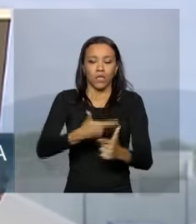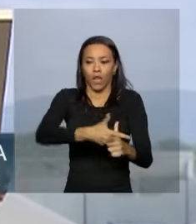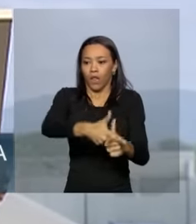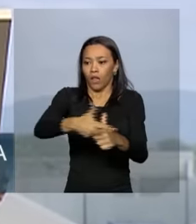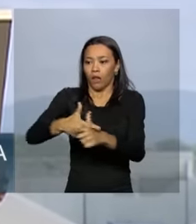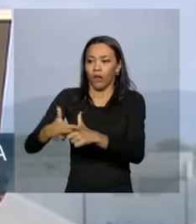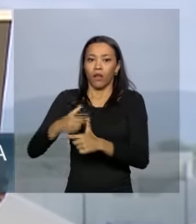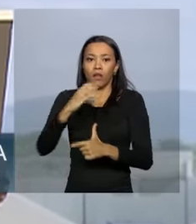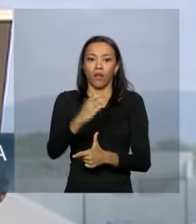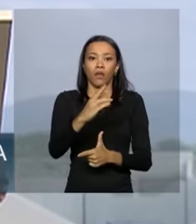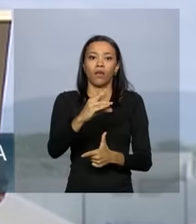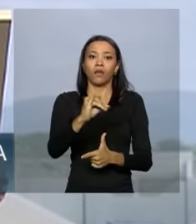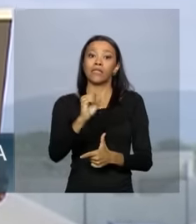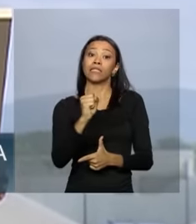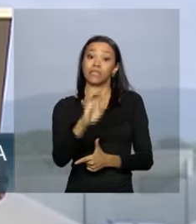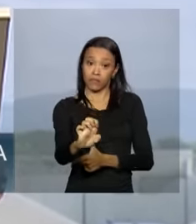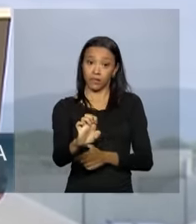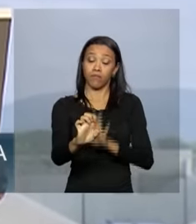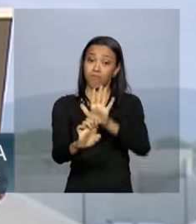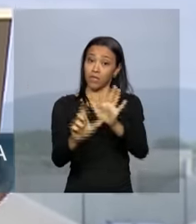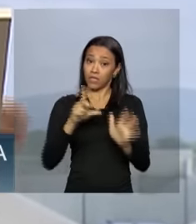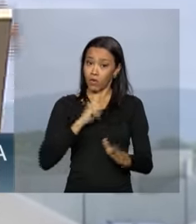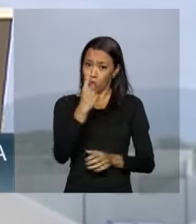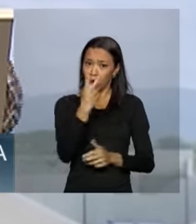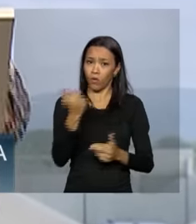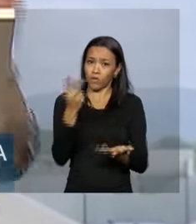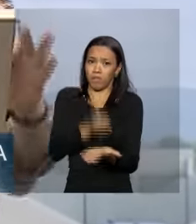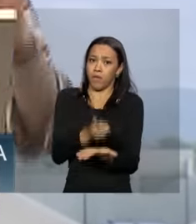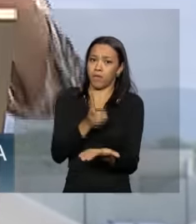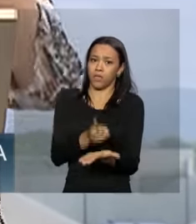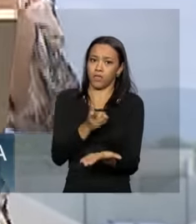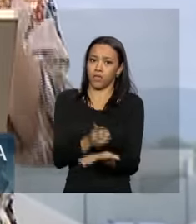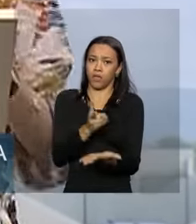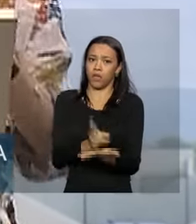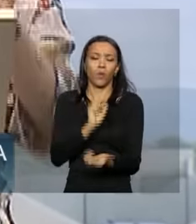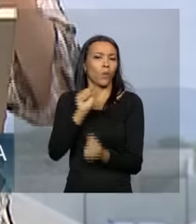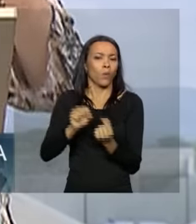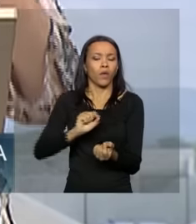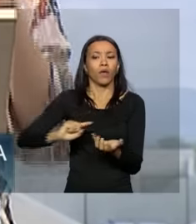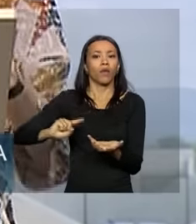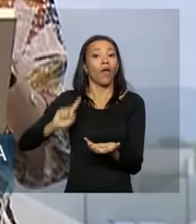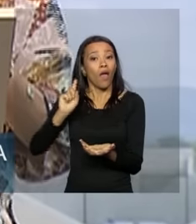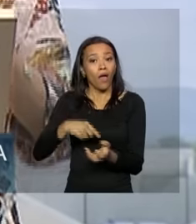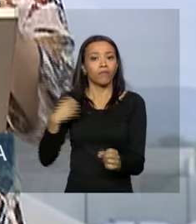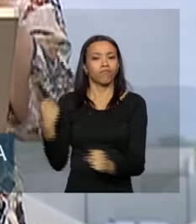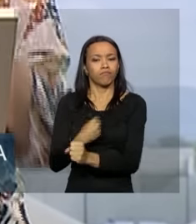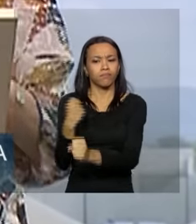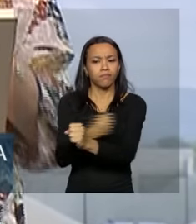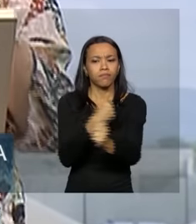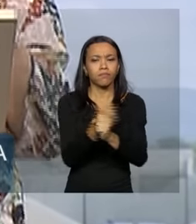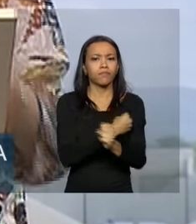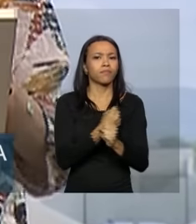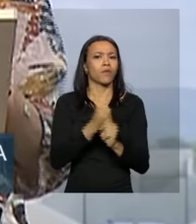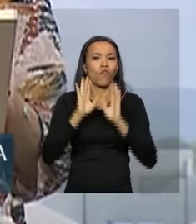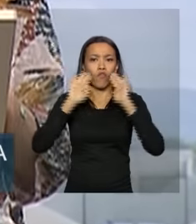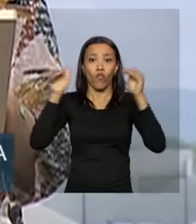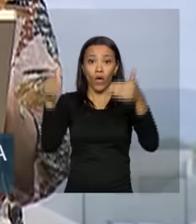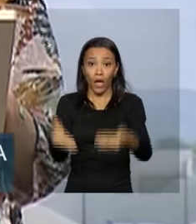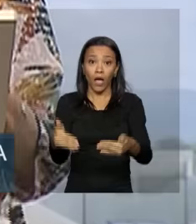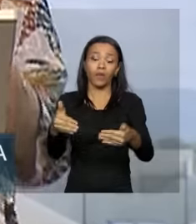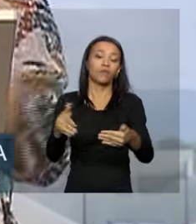coisa que é importantíssima de ser mantida. São todas as obras ligadas à questão da